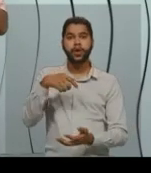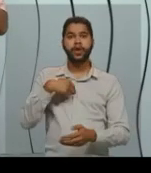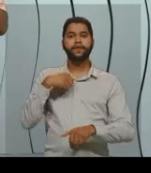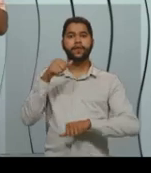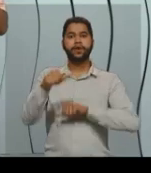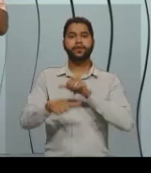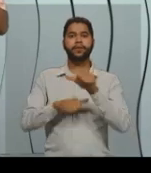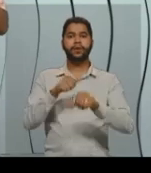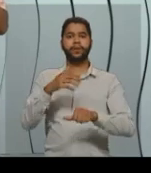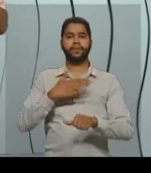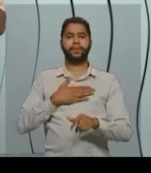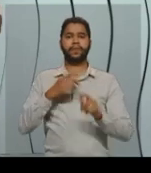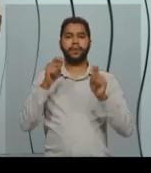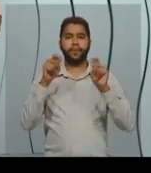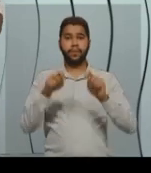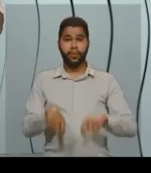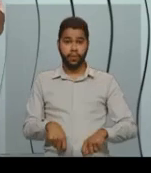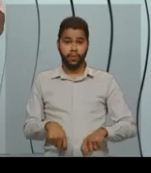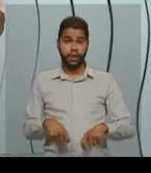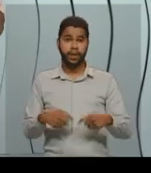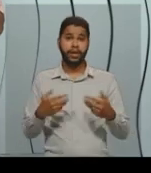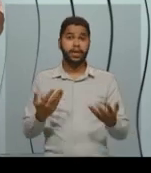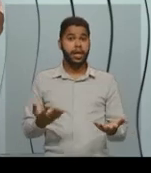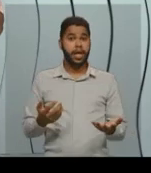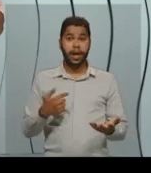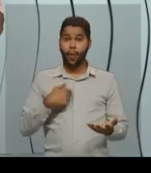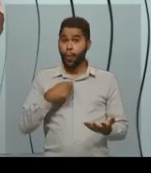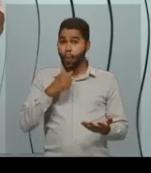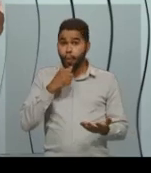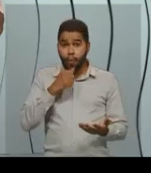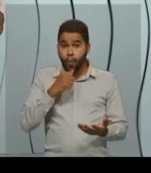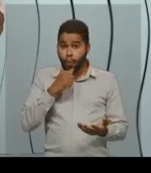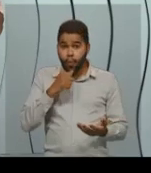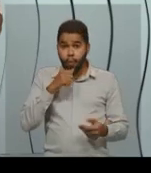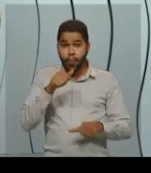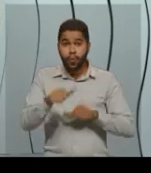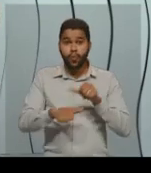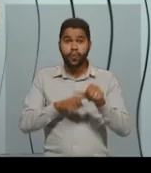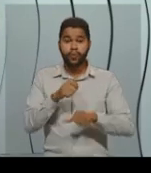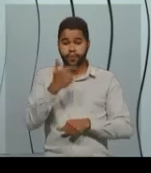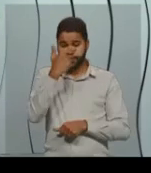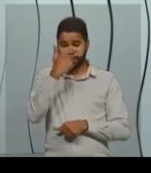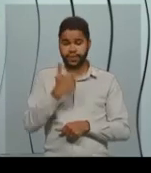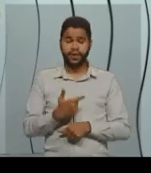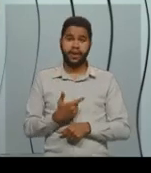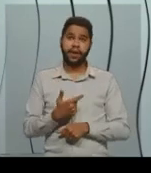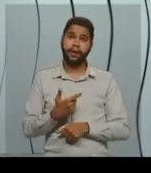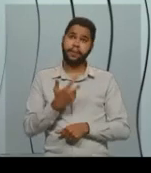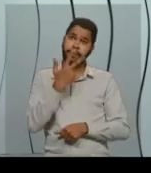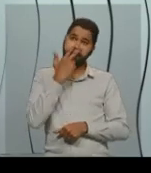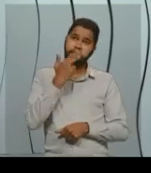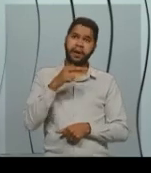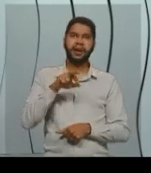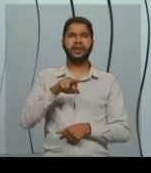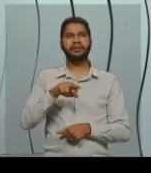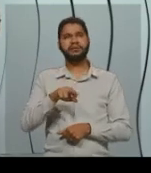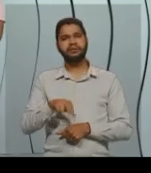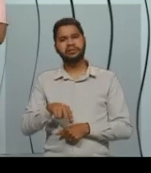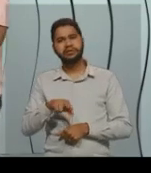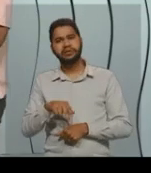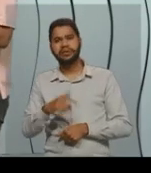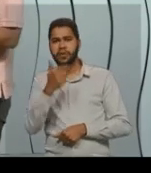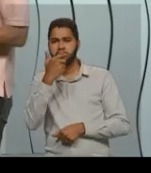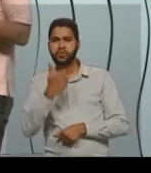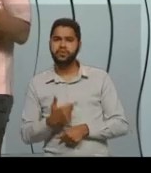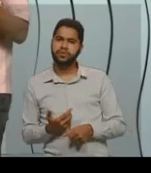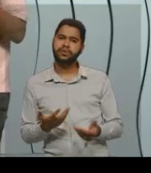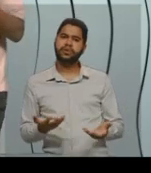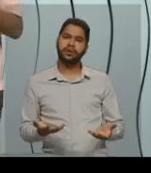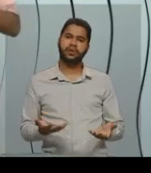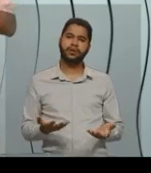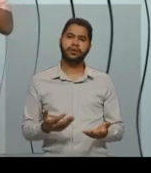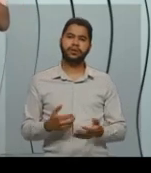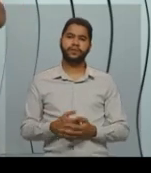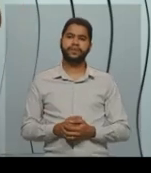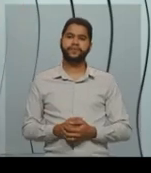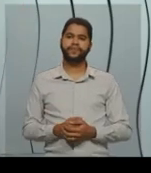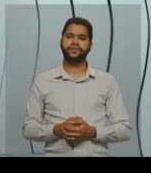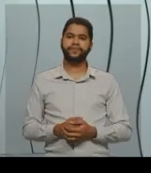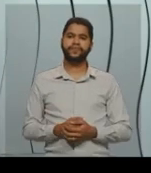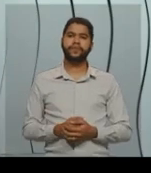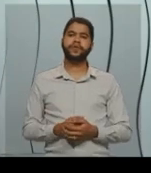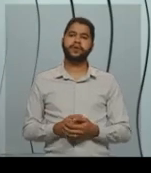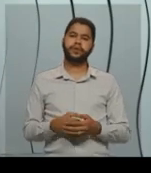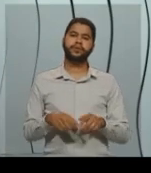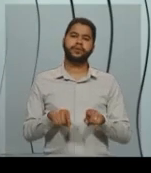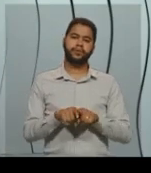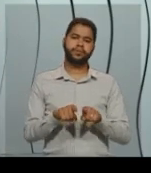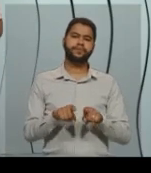a minha potência. Enquanto eu não atualizo, ser idoso para mim é um não ser, porque é uma possibilidade. E o devir seria essa passagem